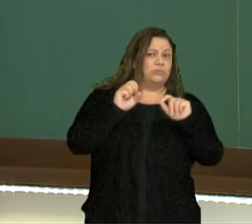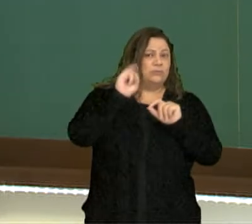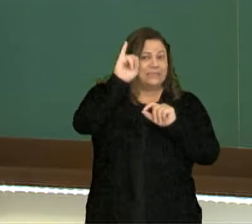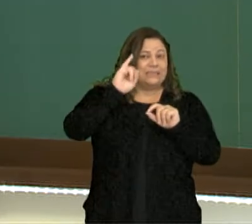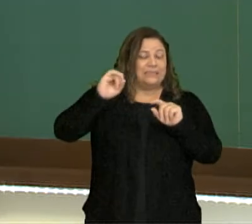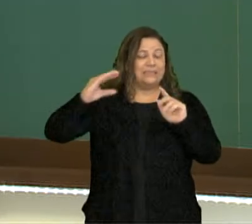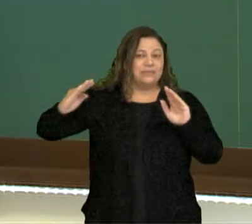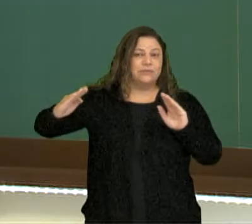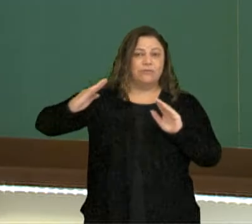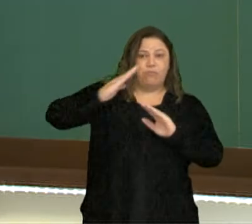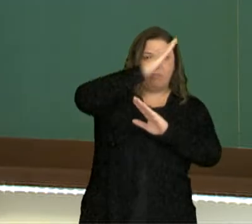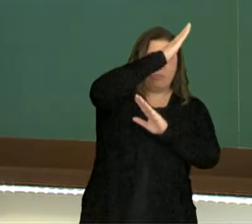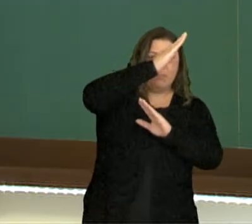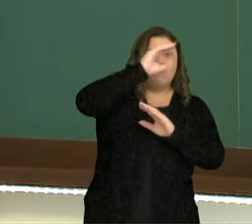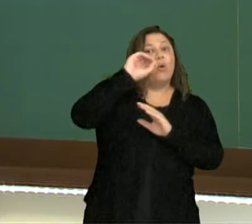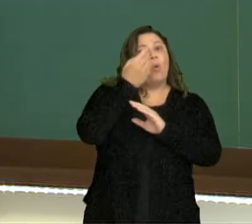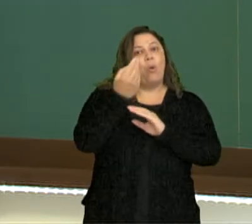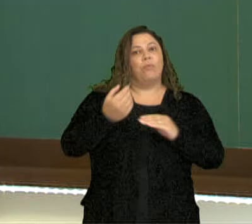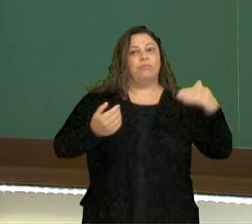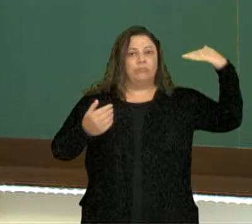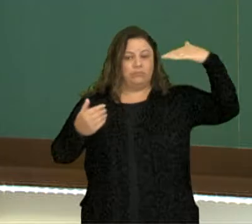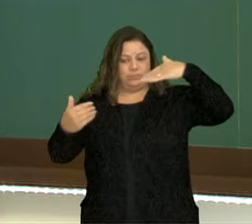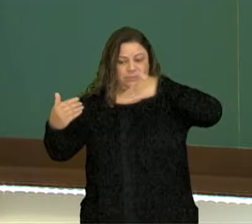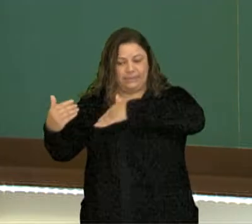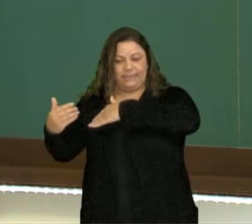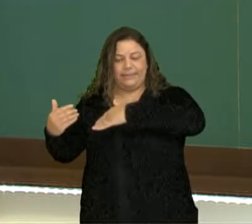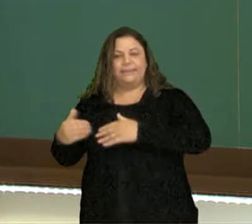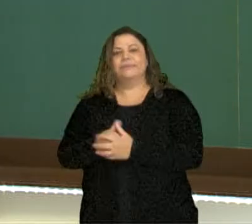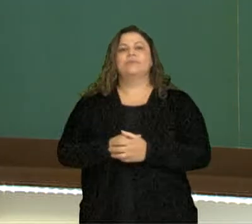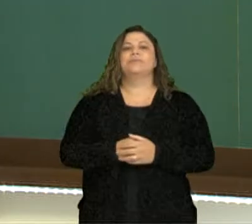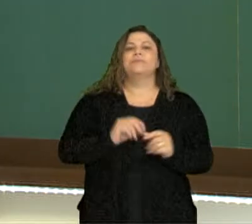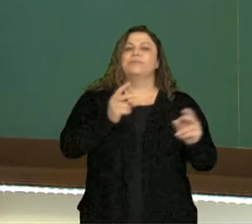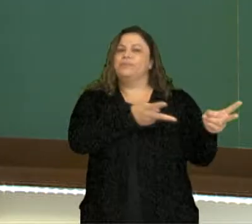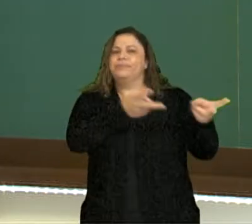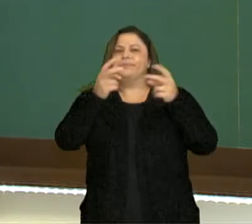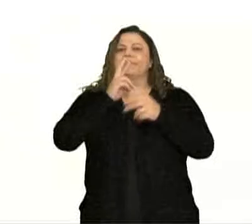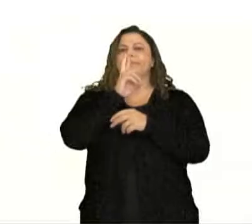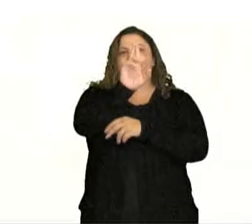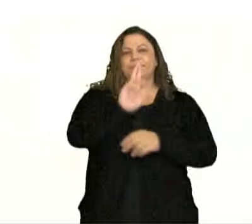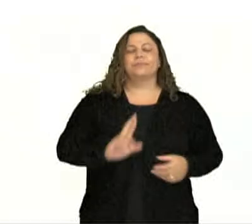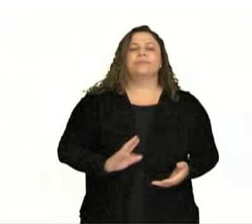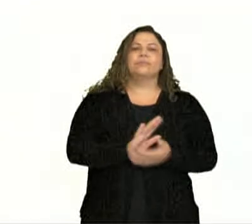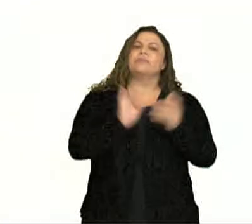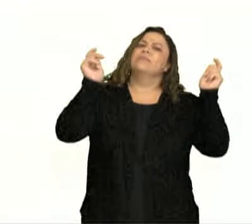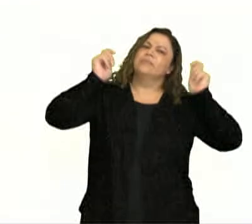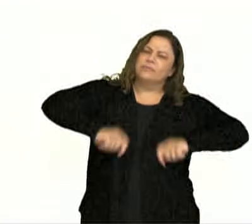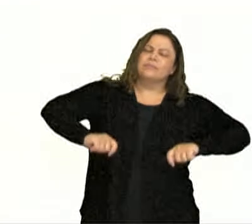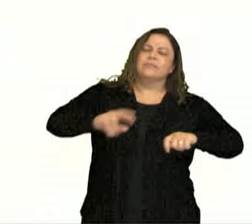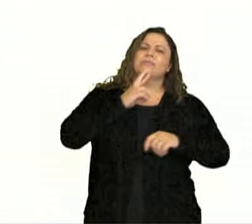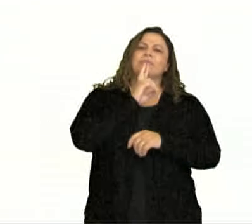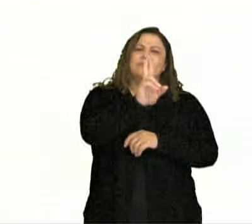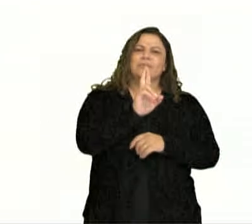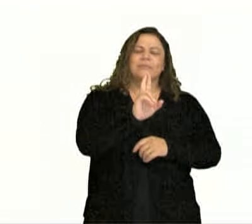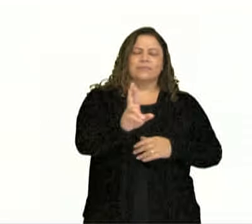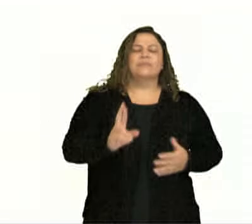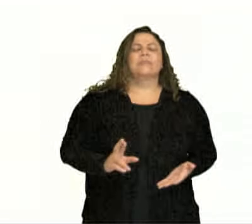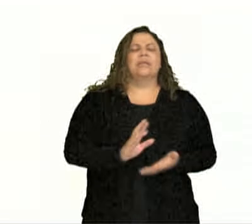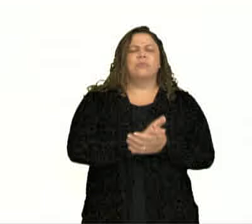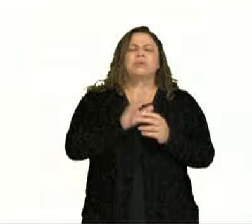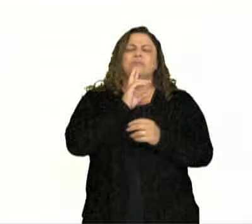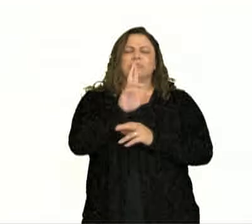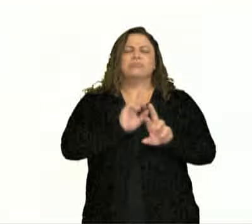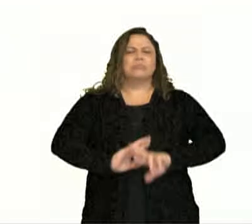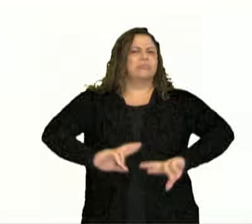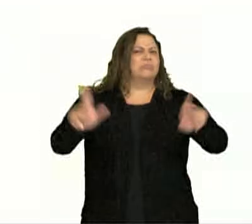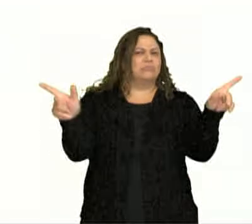subindo, tá? Ou foi decaindo. Então, vamos observar a resposta. Possível resposta, você pode ter respondido diferente, mas é mais ou